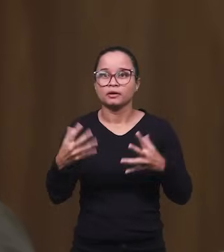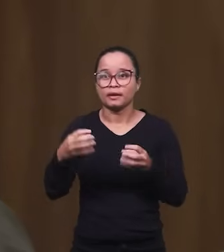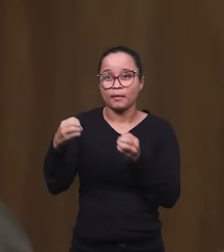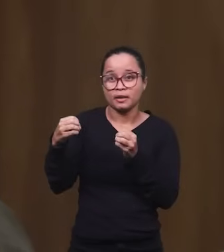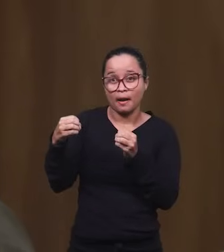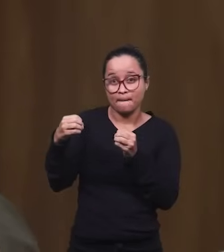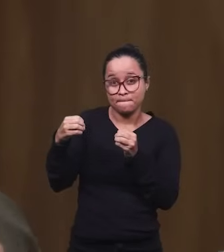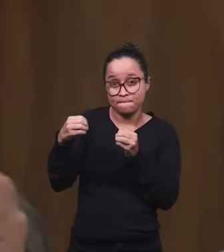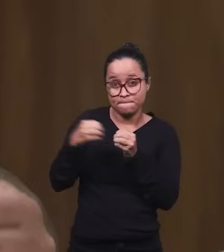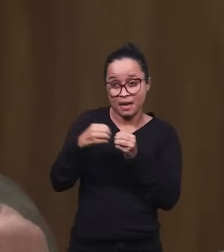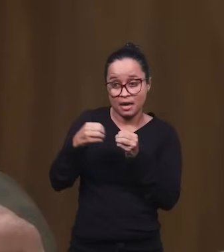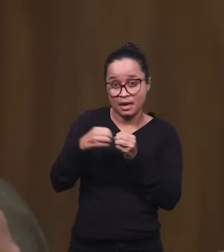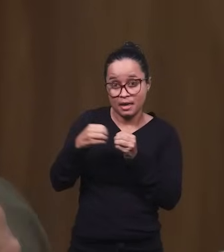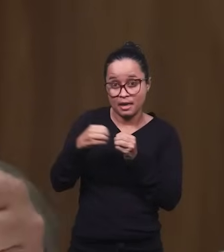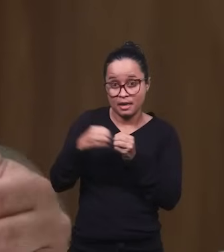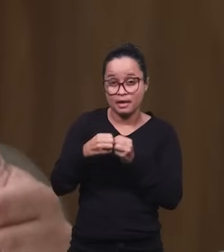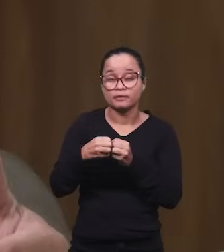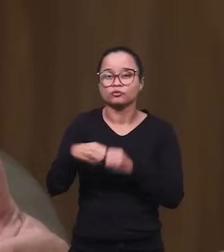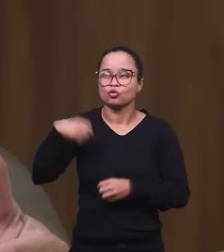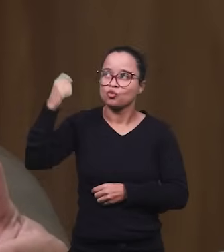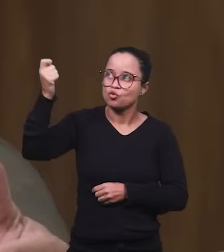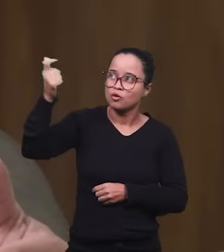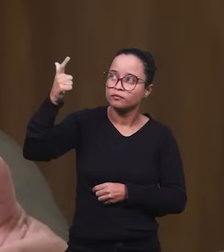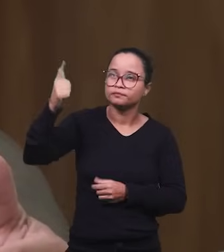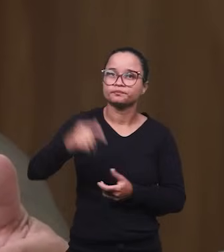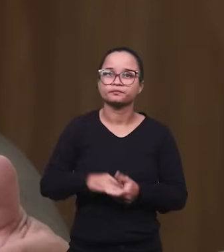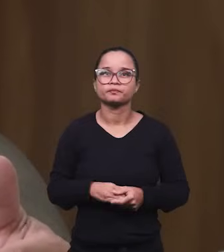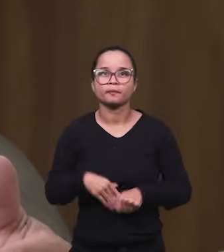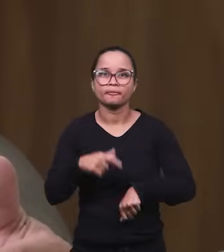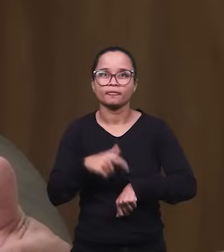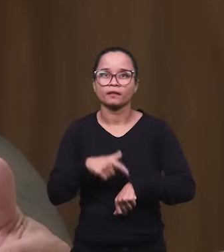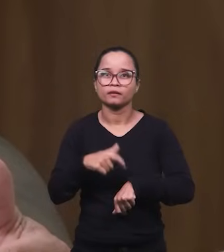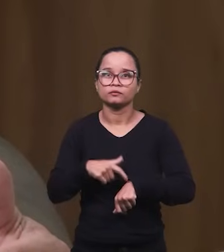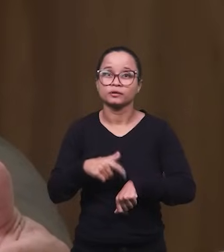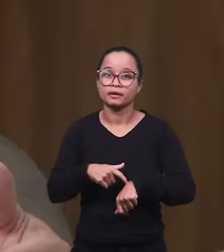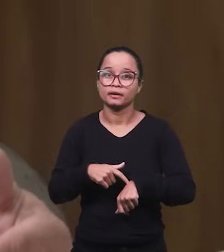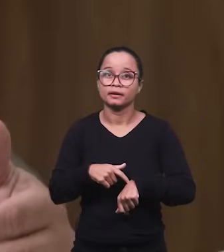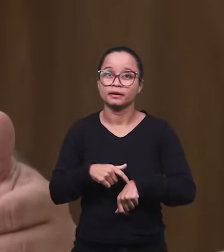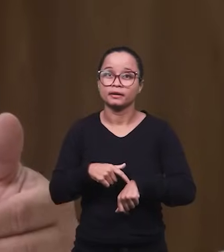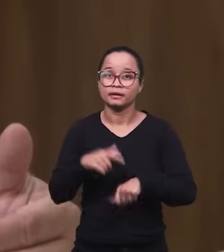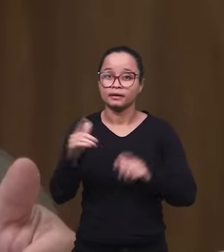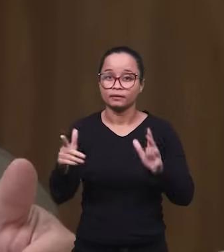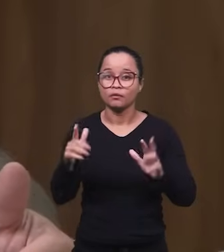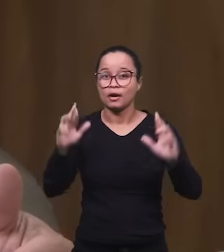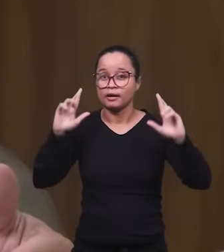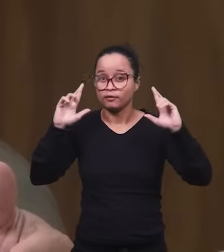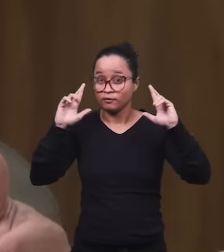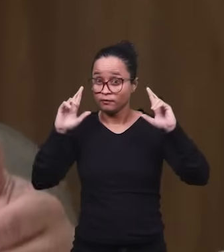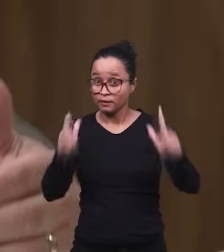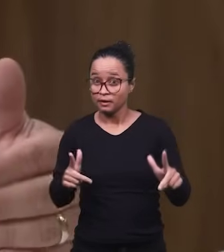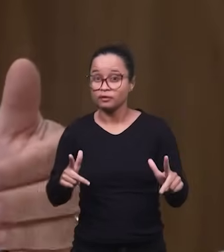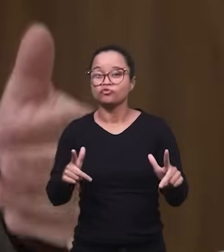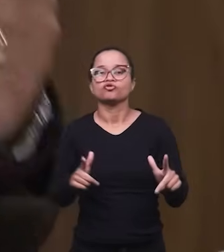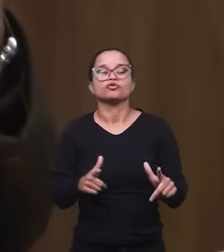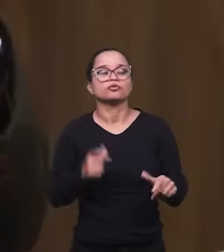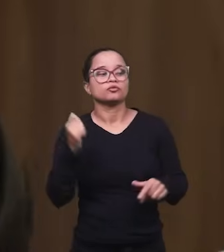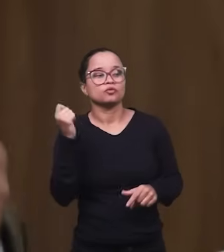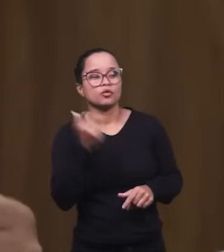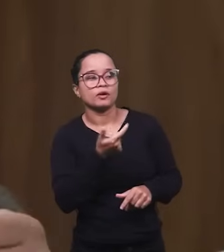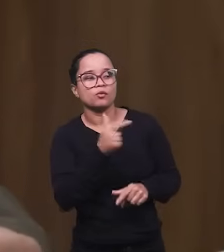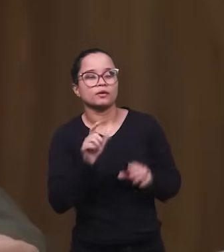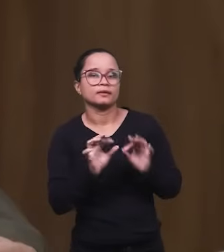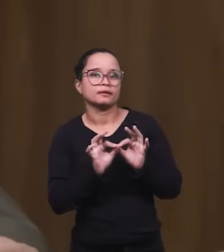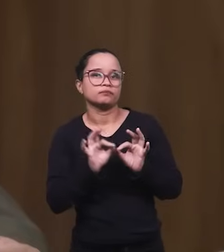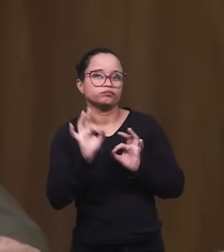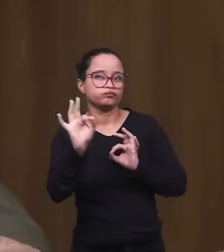mais perto dessa massa, mais perto desse Sol, o tempo vai passar de uma forma diferente daquele que está